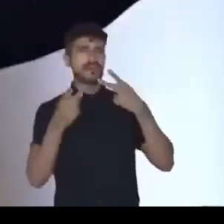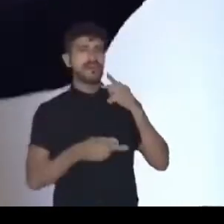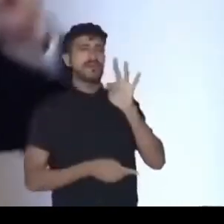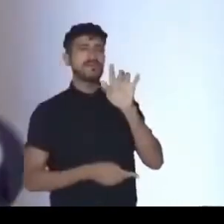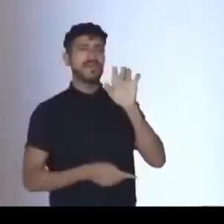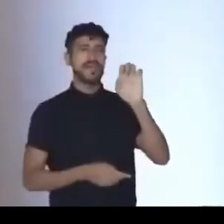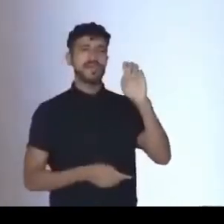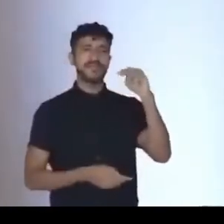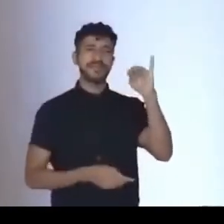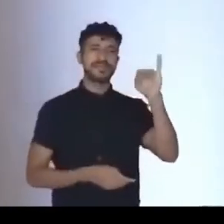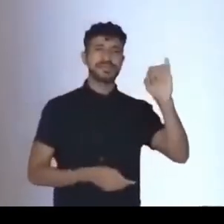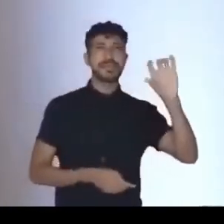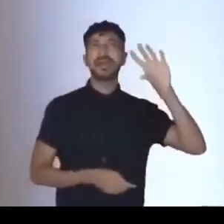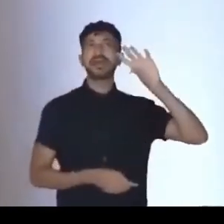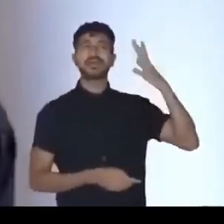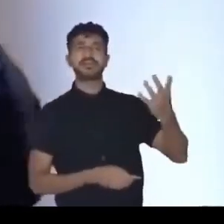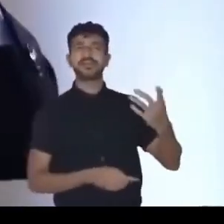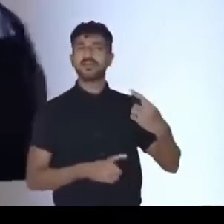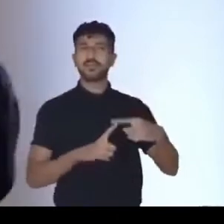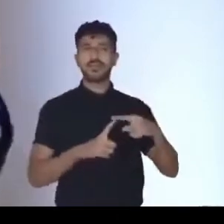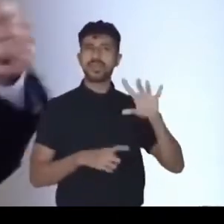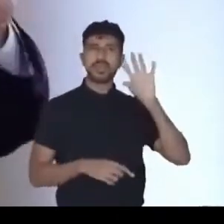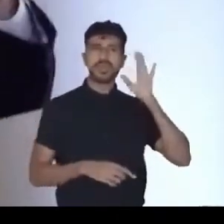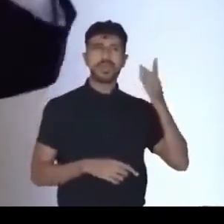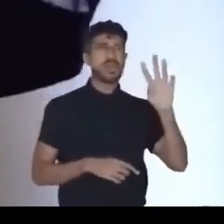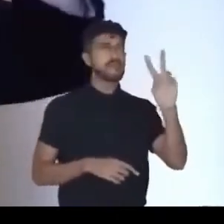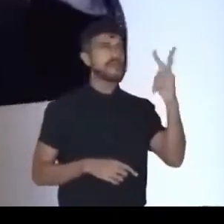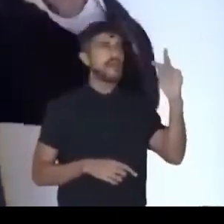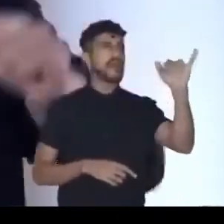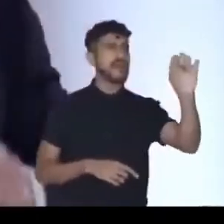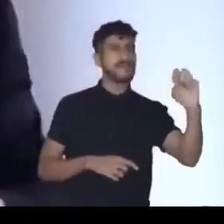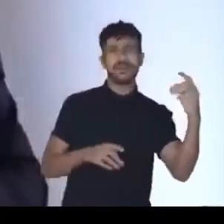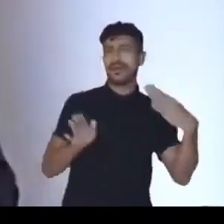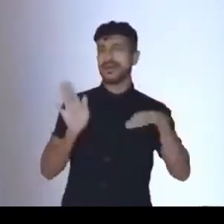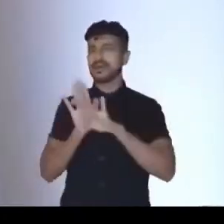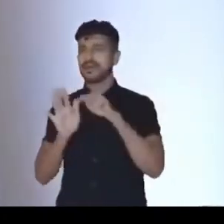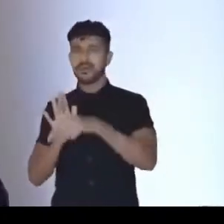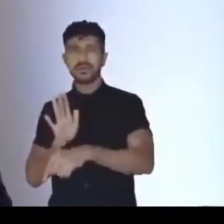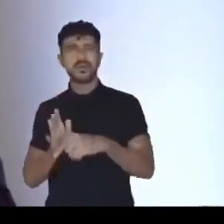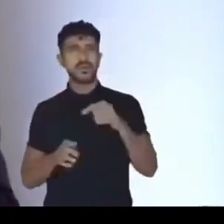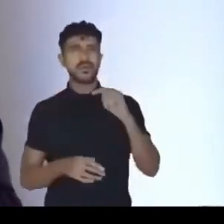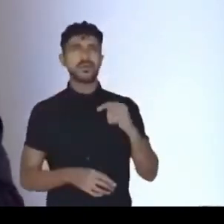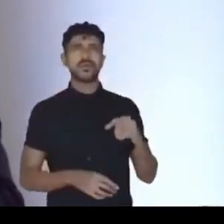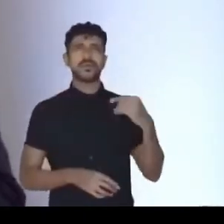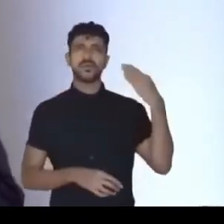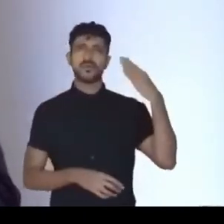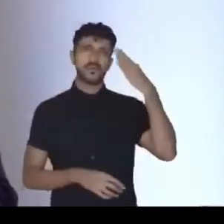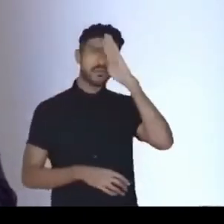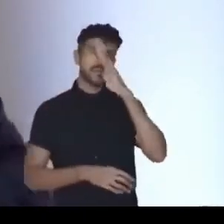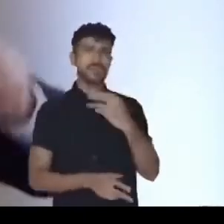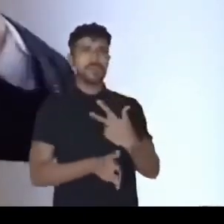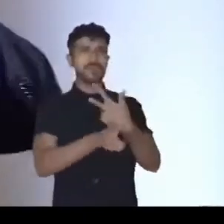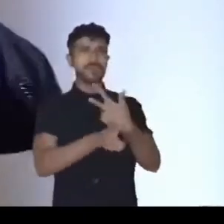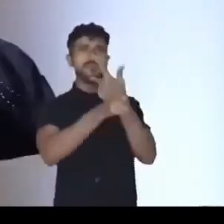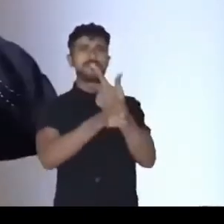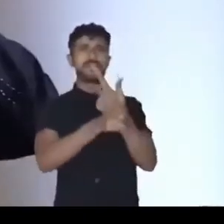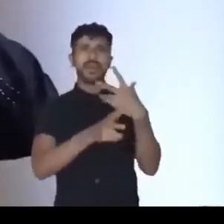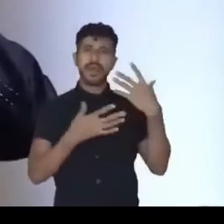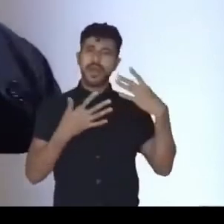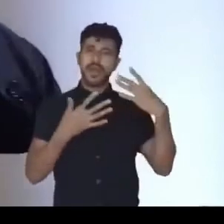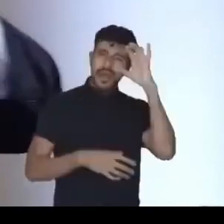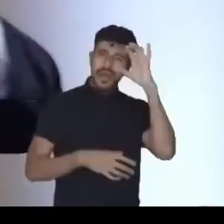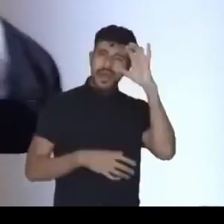que que não resolveu da Bahamas aqui no Brasil? Bolsonaro lá na telinha, na televisão, ô cara, aprenda a comer camarão, precisa tirar